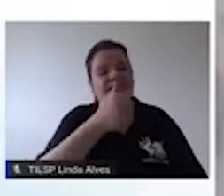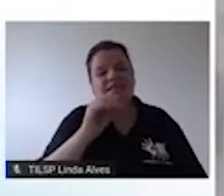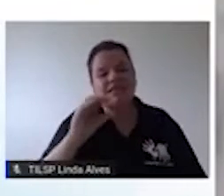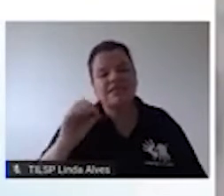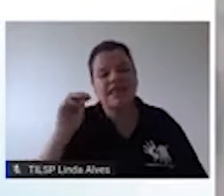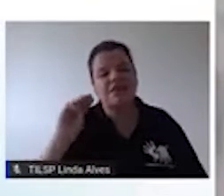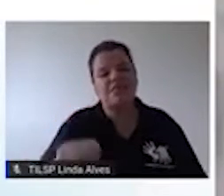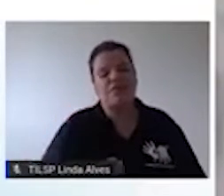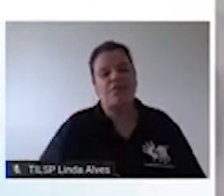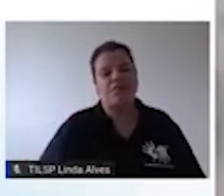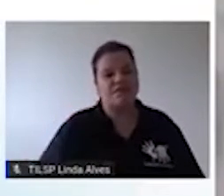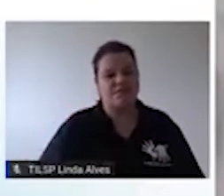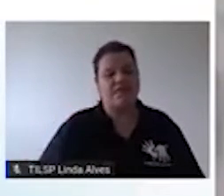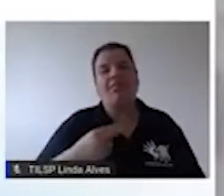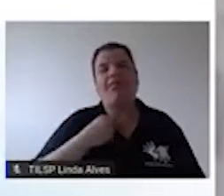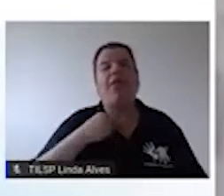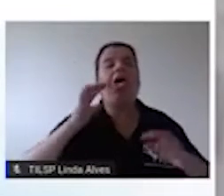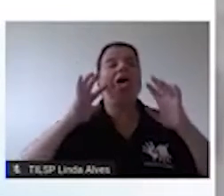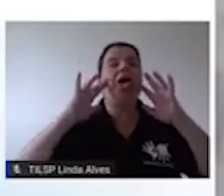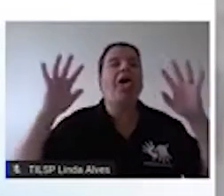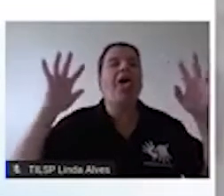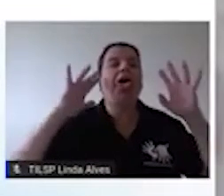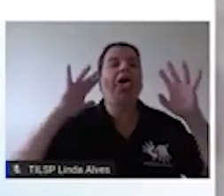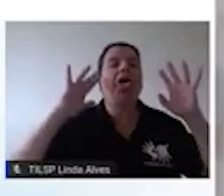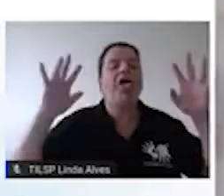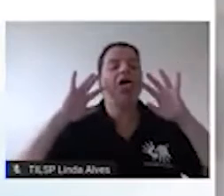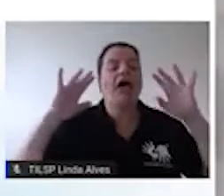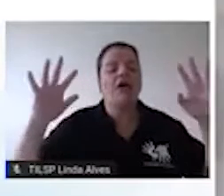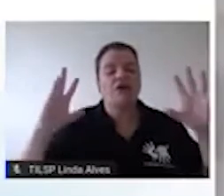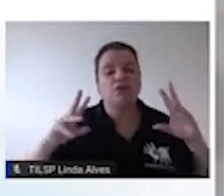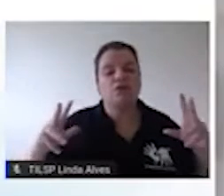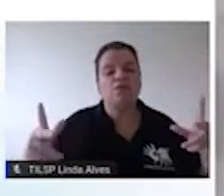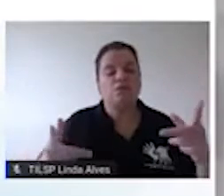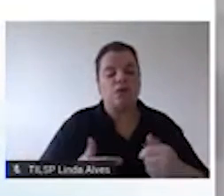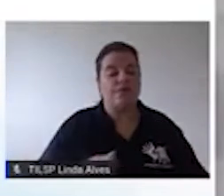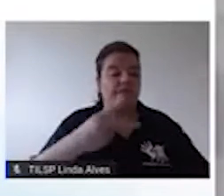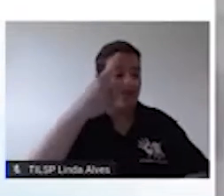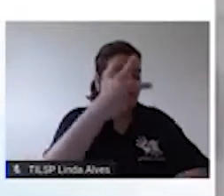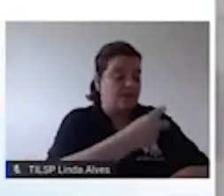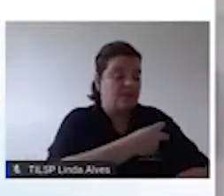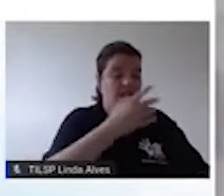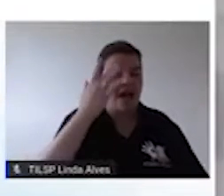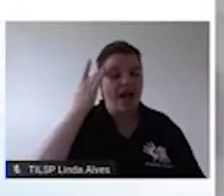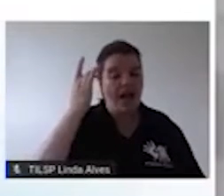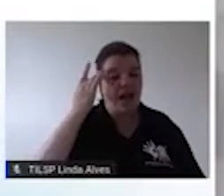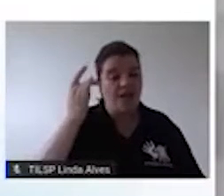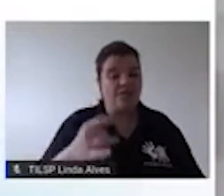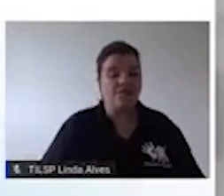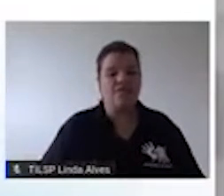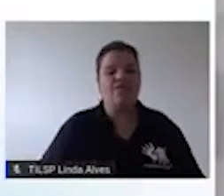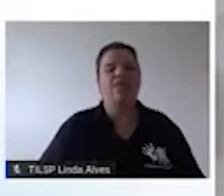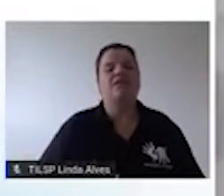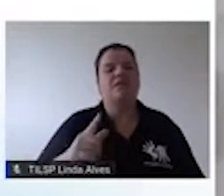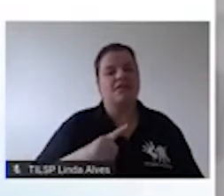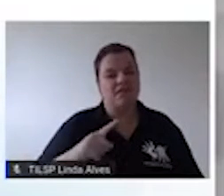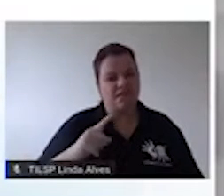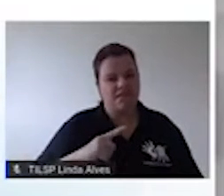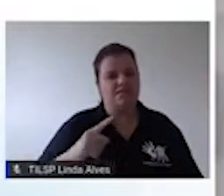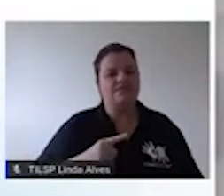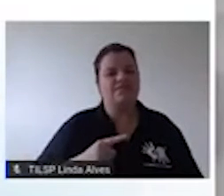podemos nos iludir. Se começasse a campanha de vacinação amanhã, nós íamos